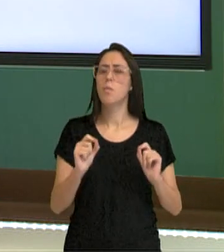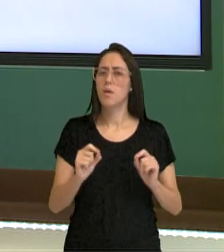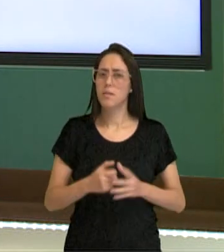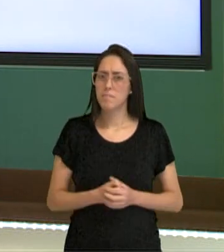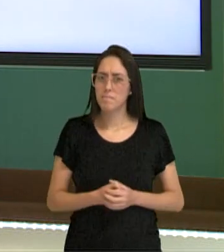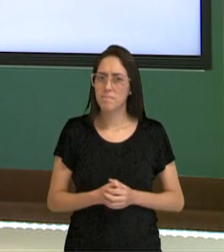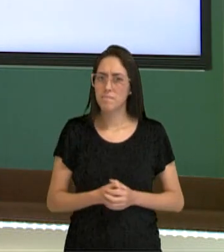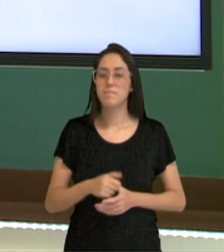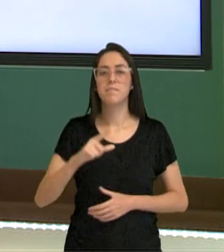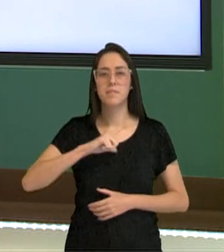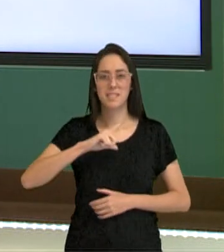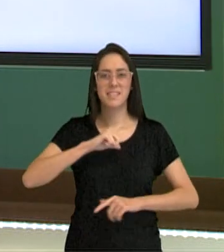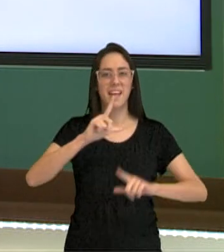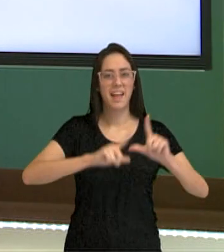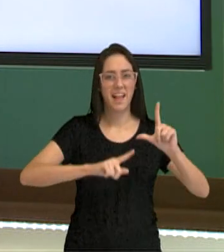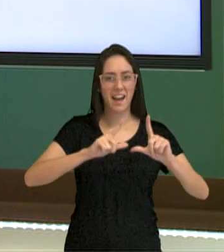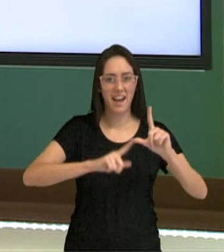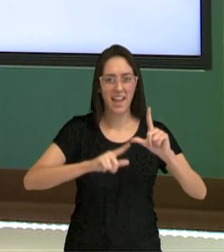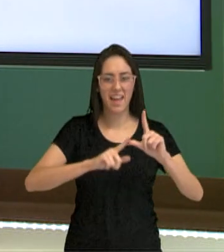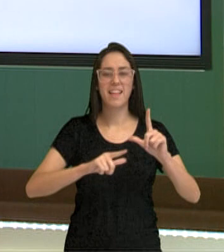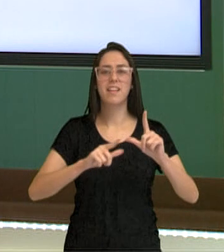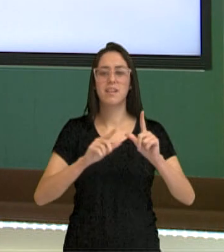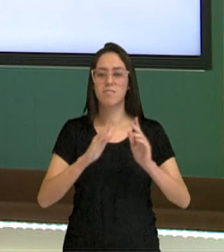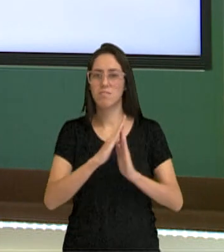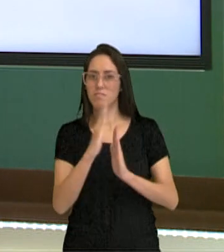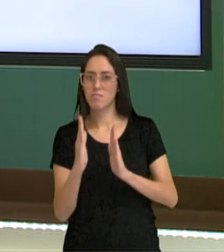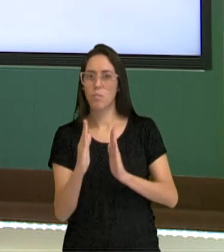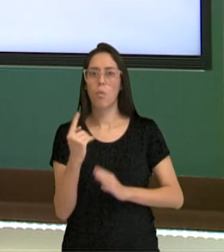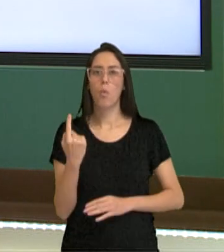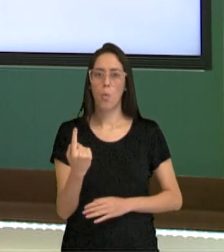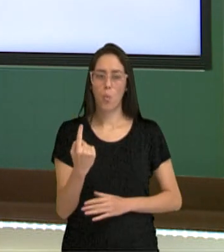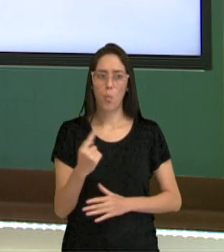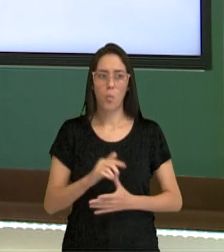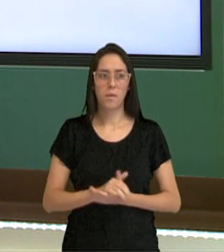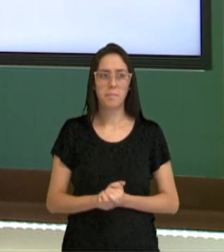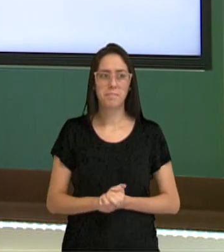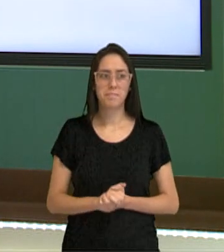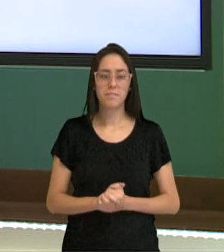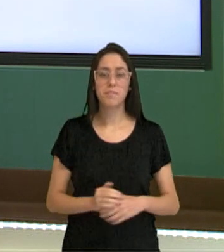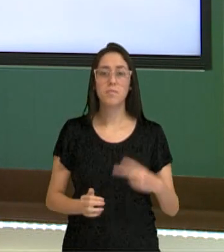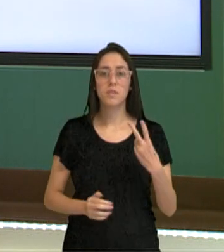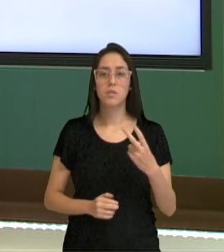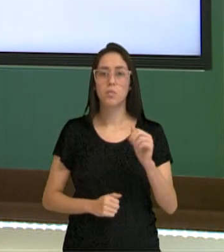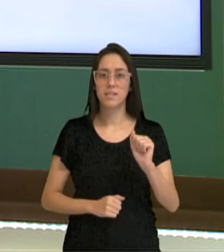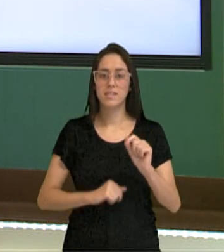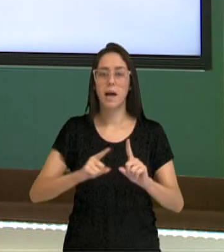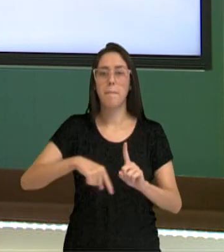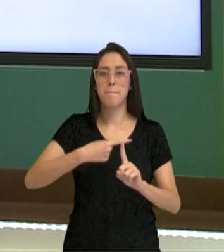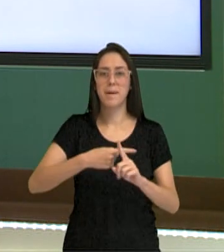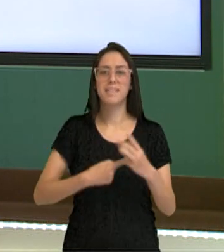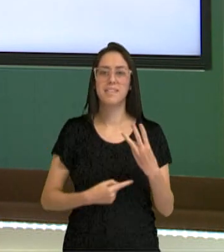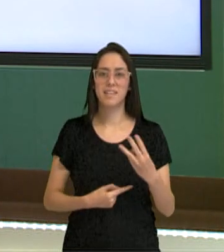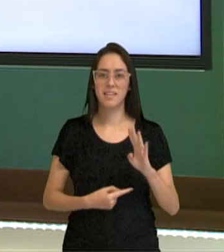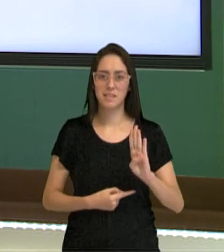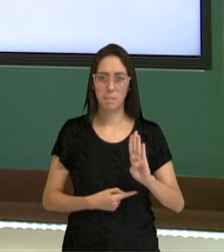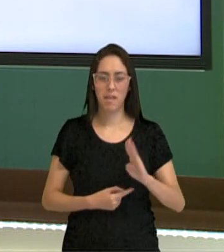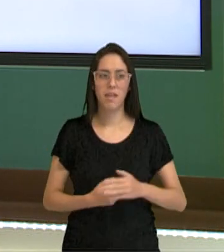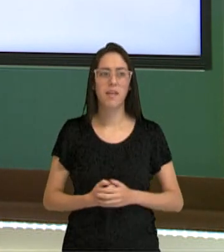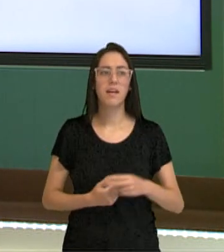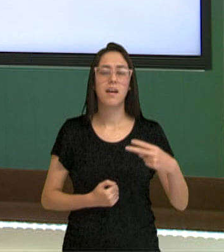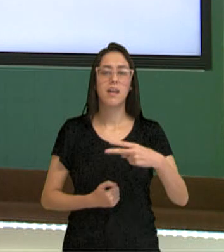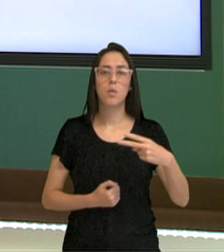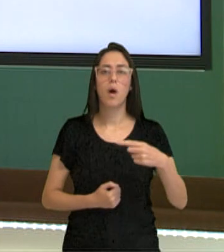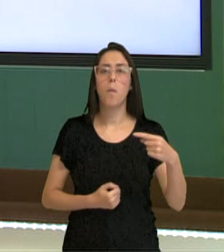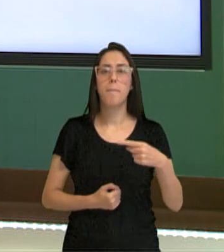letra expoente 1. Beleza, fechou? 2a mais 3b igual a menos 12. Aqui eu tenho